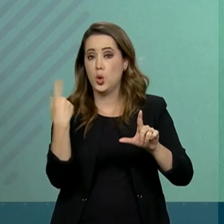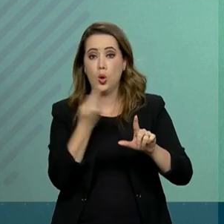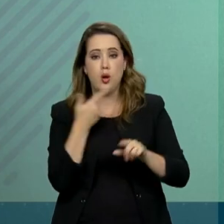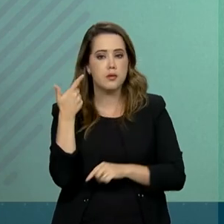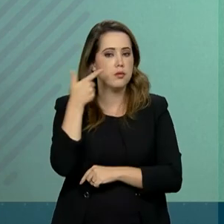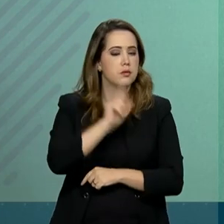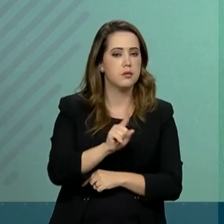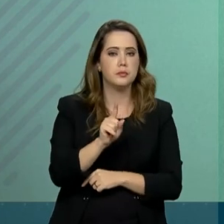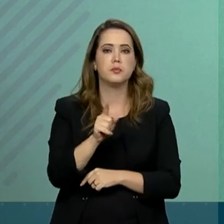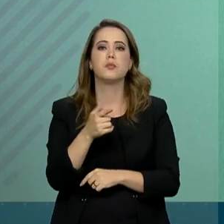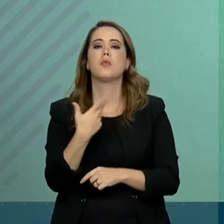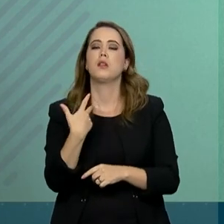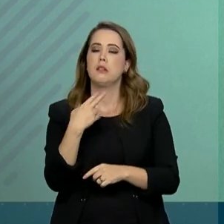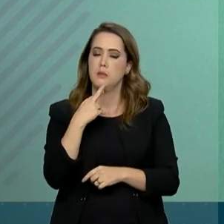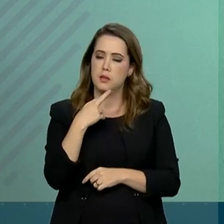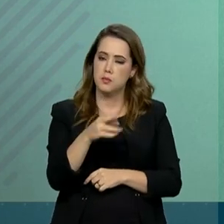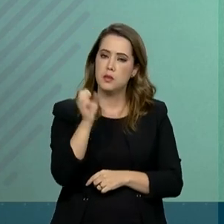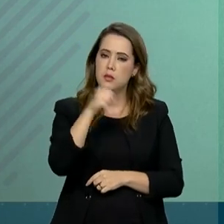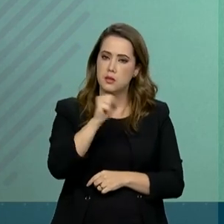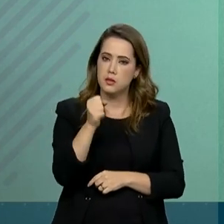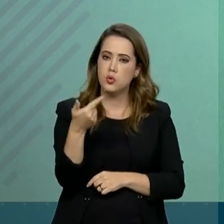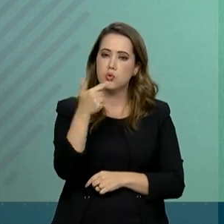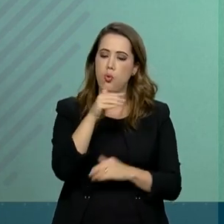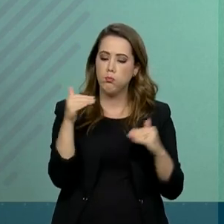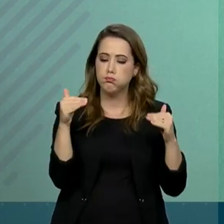reequilibrar emos o país